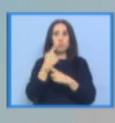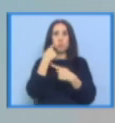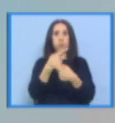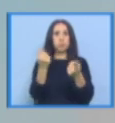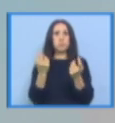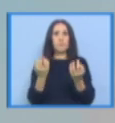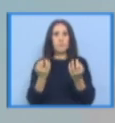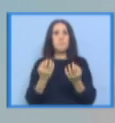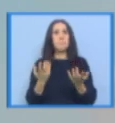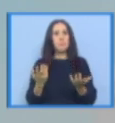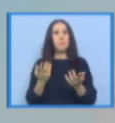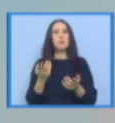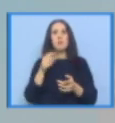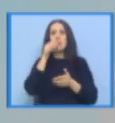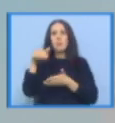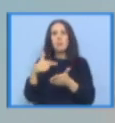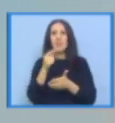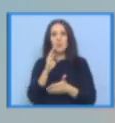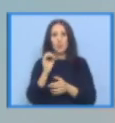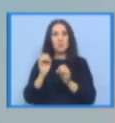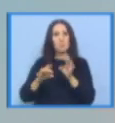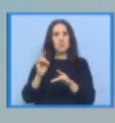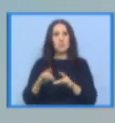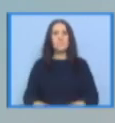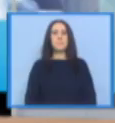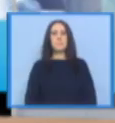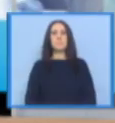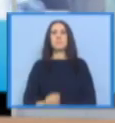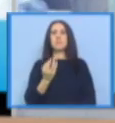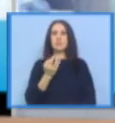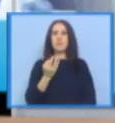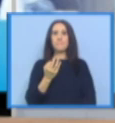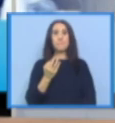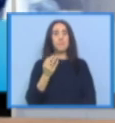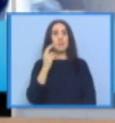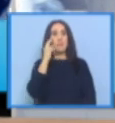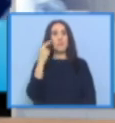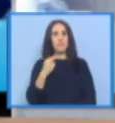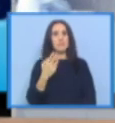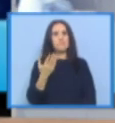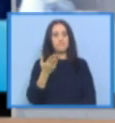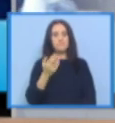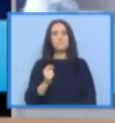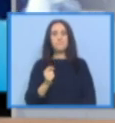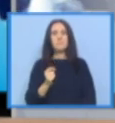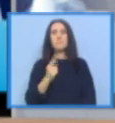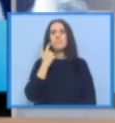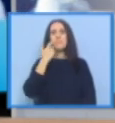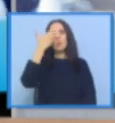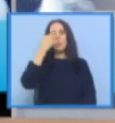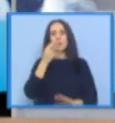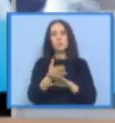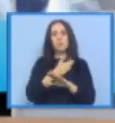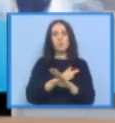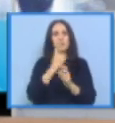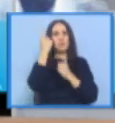dia o que se passa no Tejo, não é? Sim. Como vê, a reflexão quaresmal, de